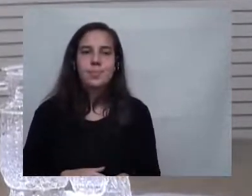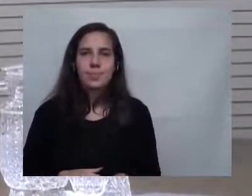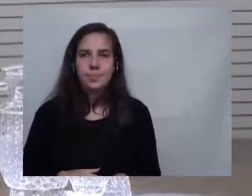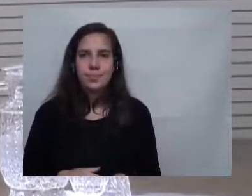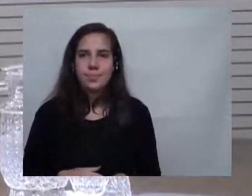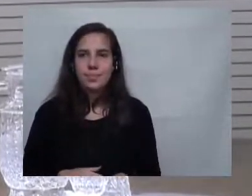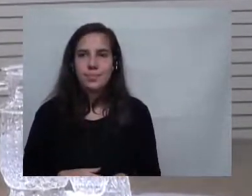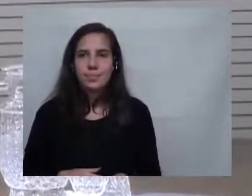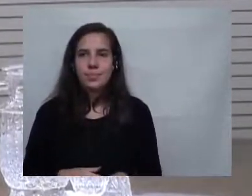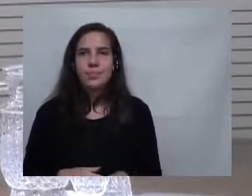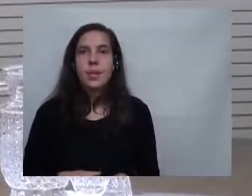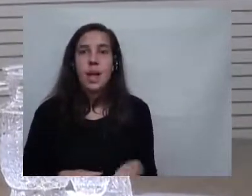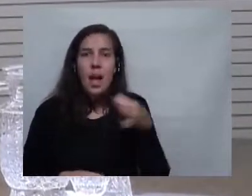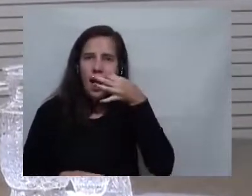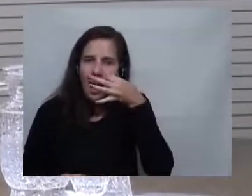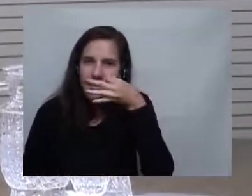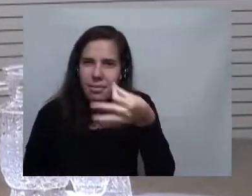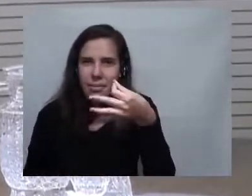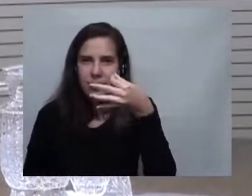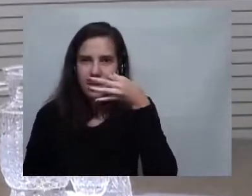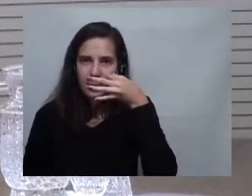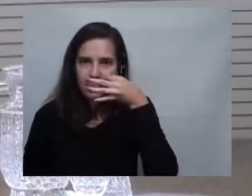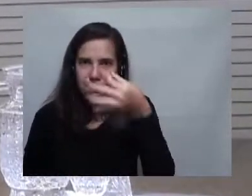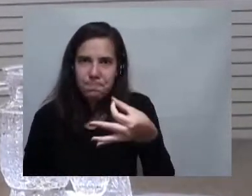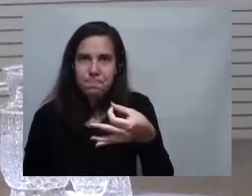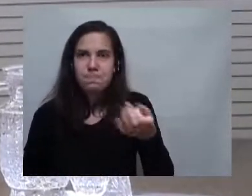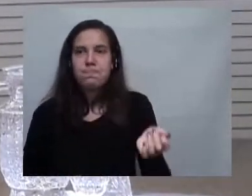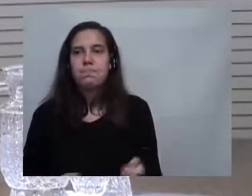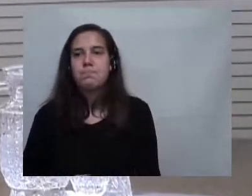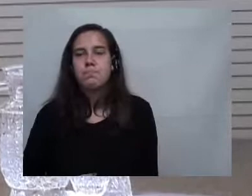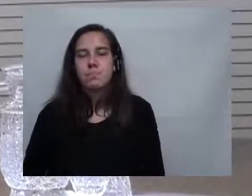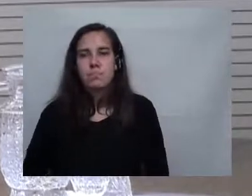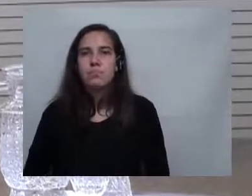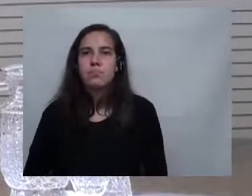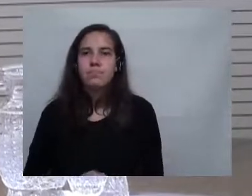e presta atenção meu irmão e minha irmã